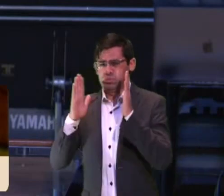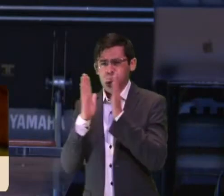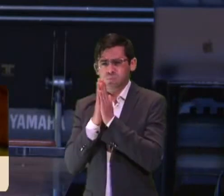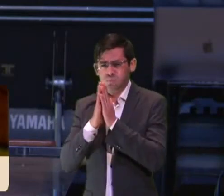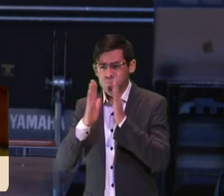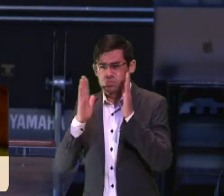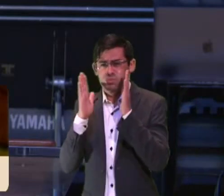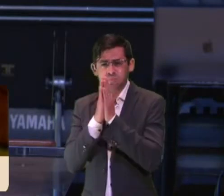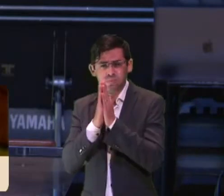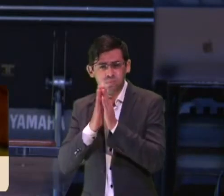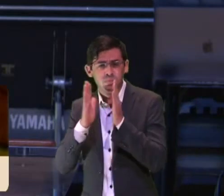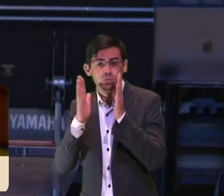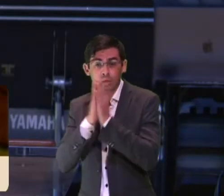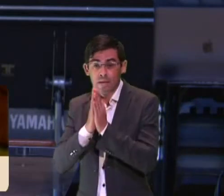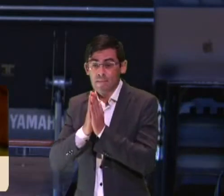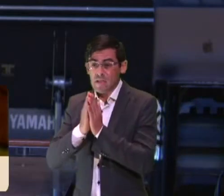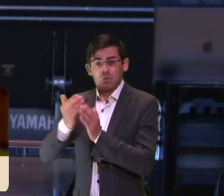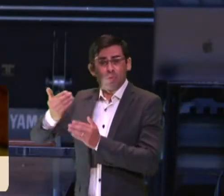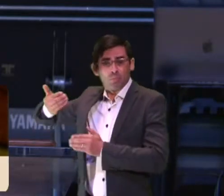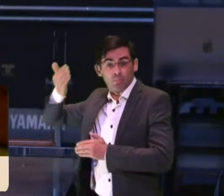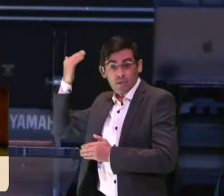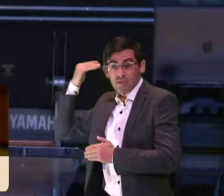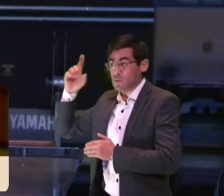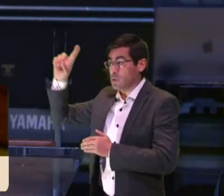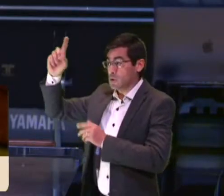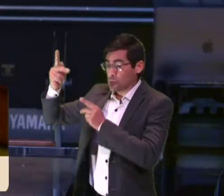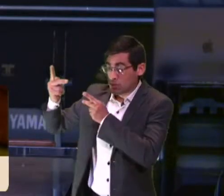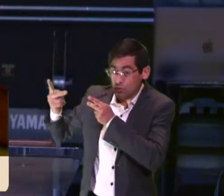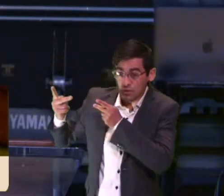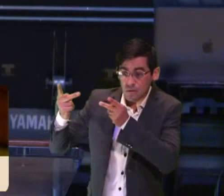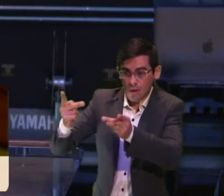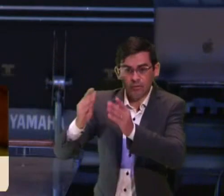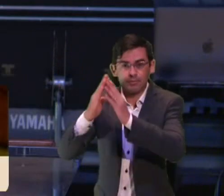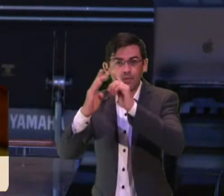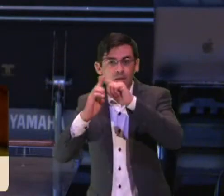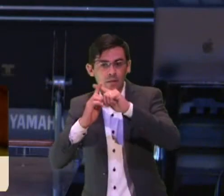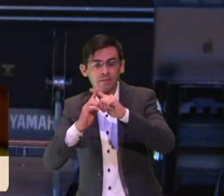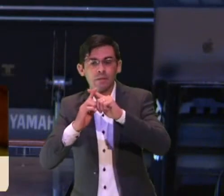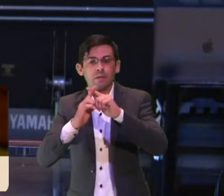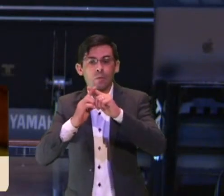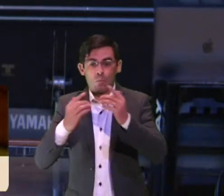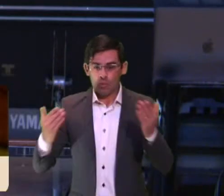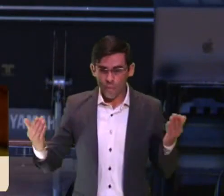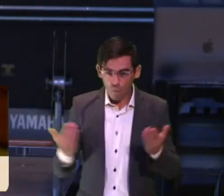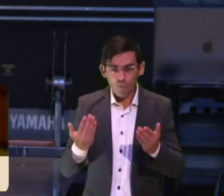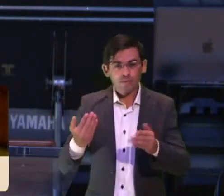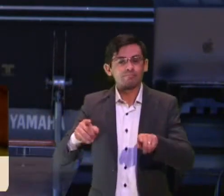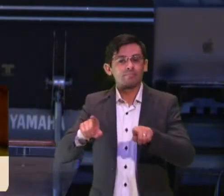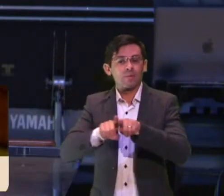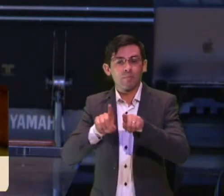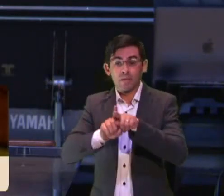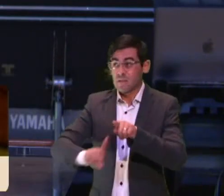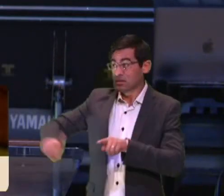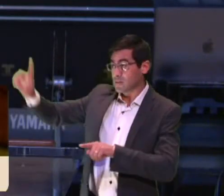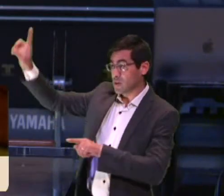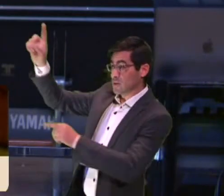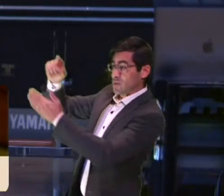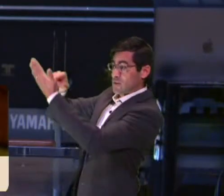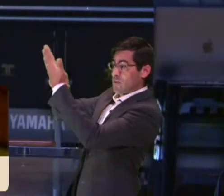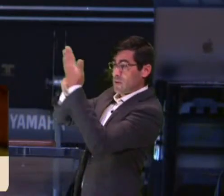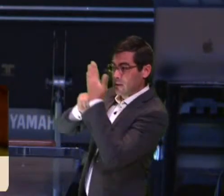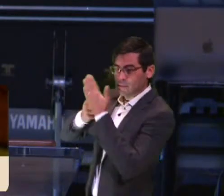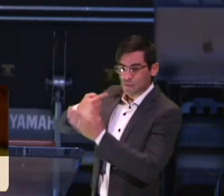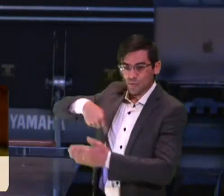pórtico de Salomão, Deus visitava a sua igreja, enquanto nós oramos, Deus vai se revelar de novo